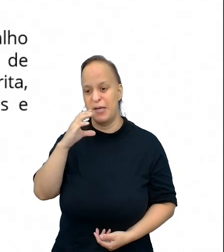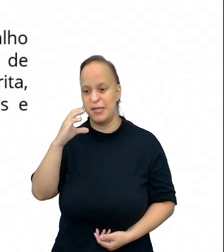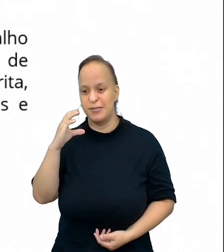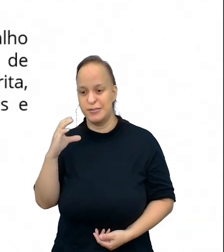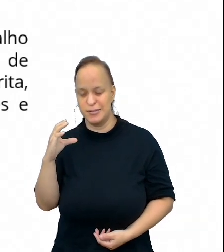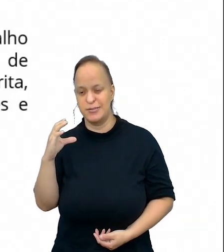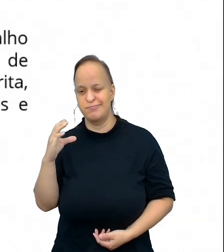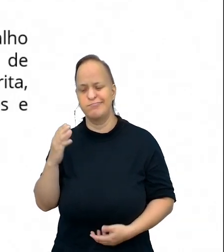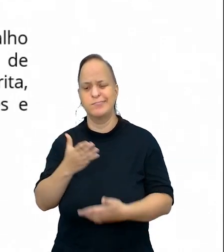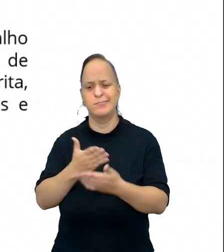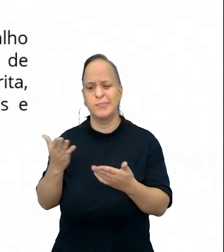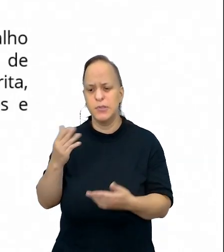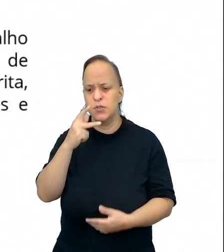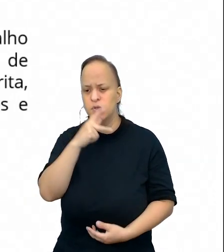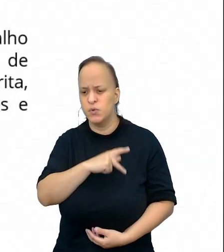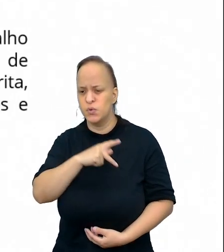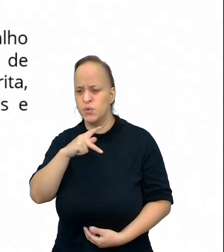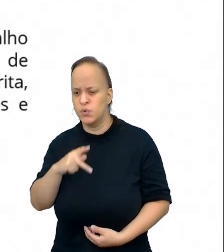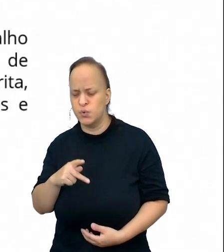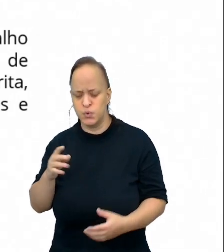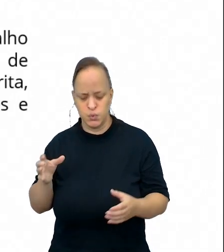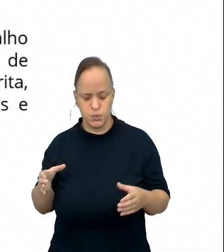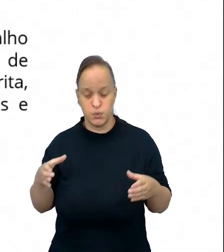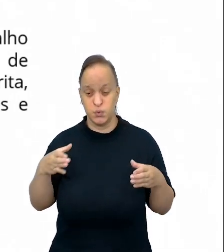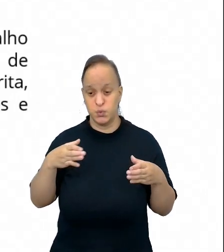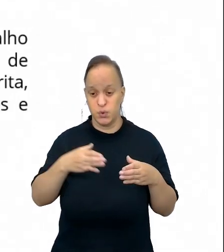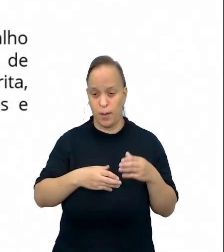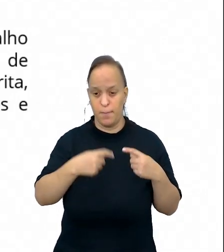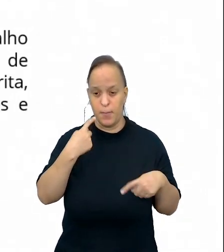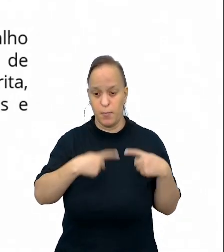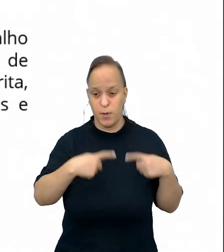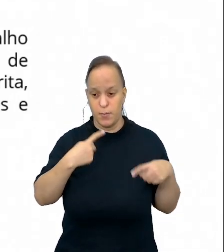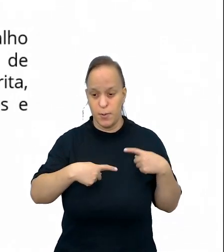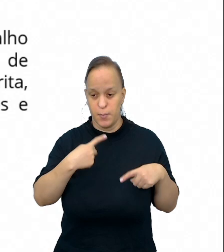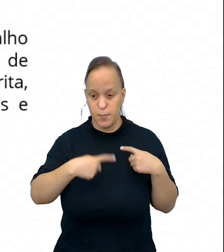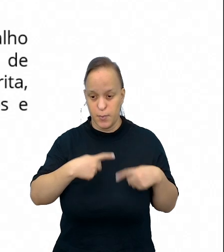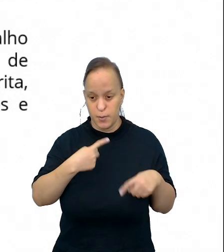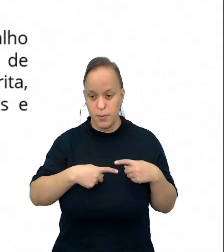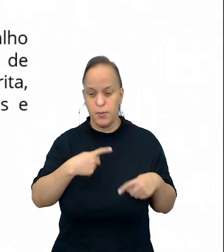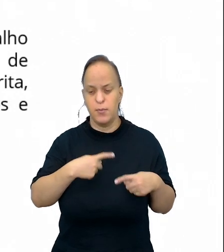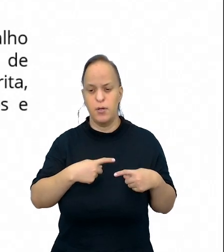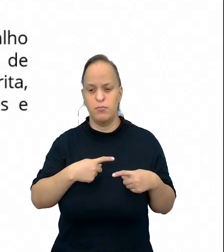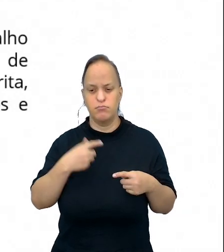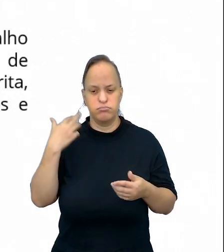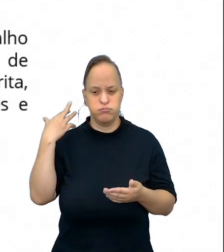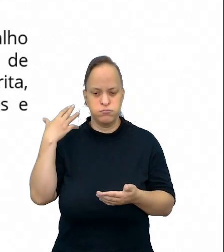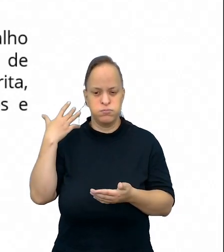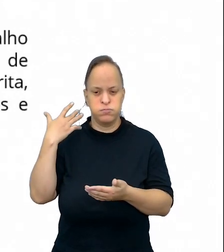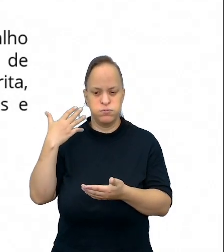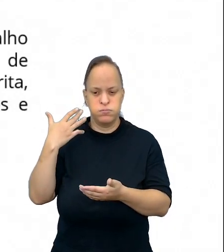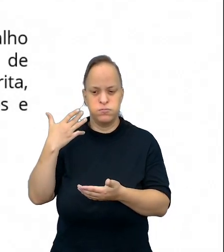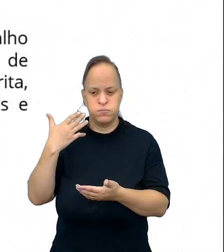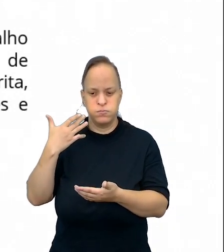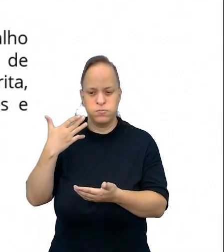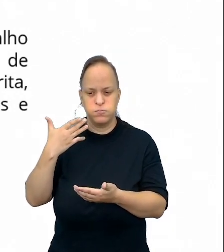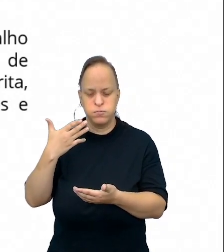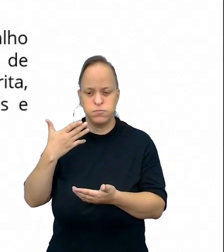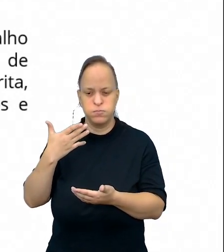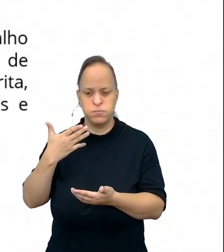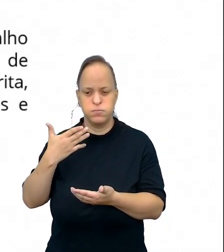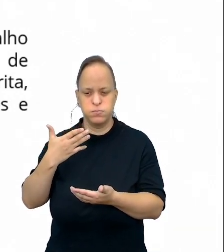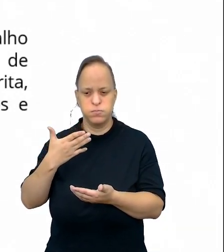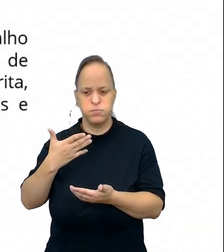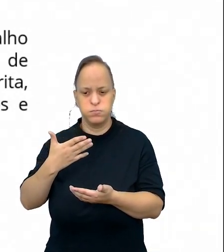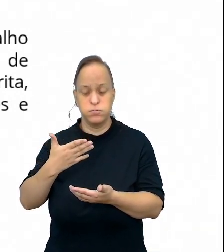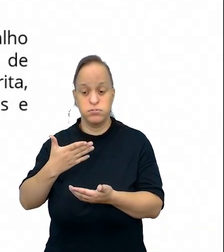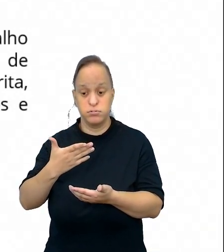se reunir, trocar essas informações que ouviram ao longo de todas essas formações de etapa e de anos